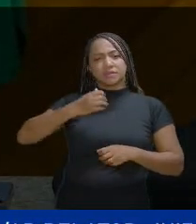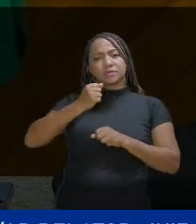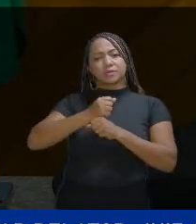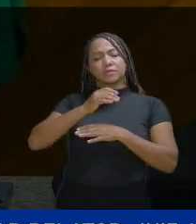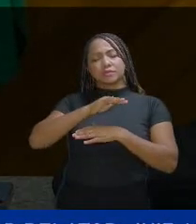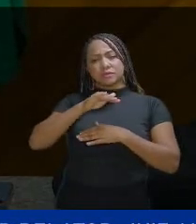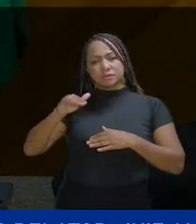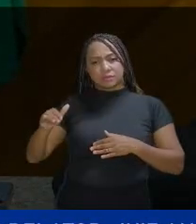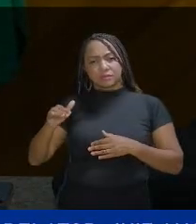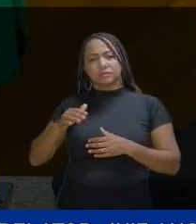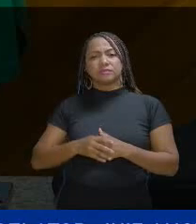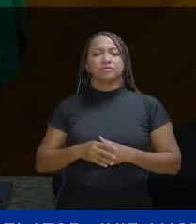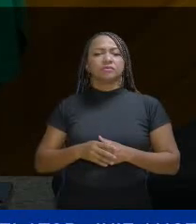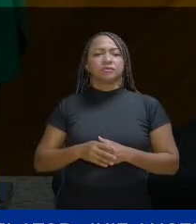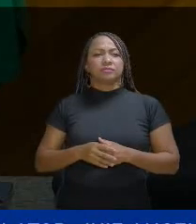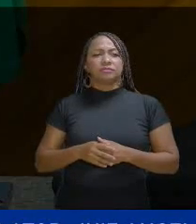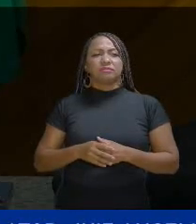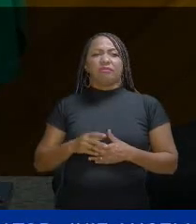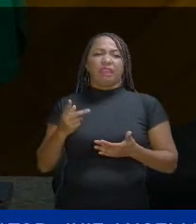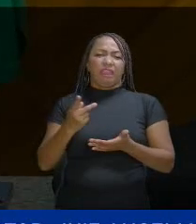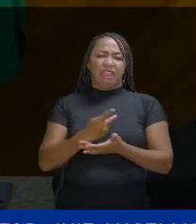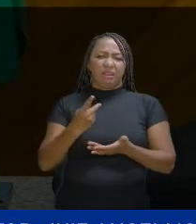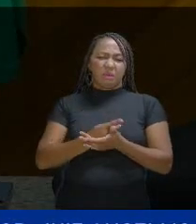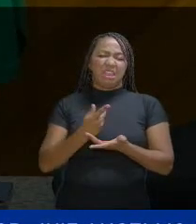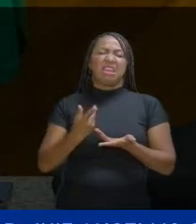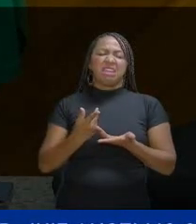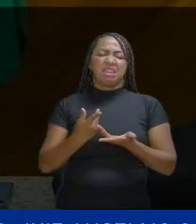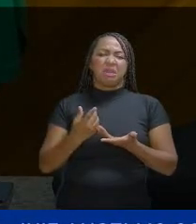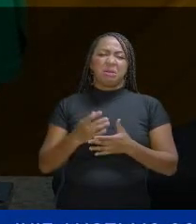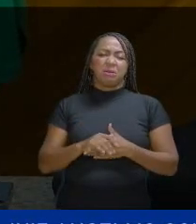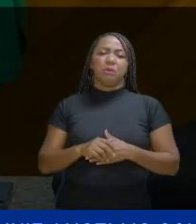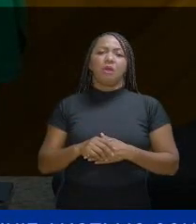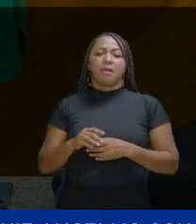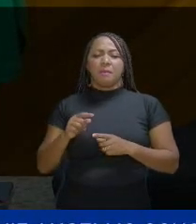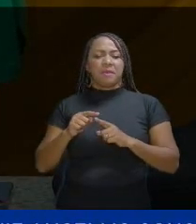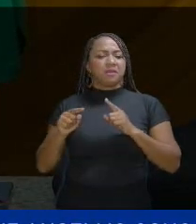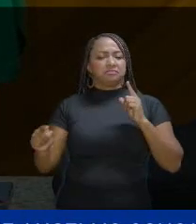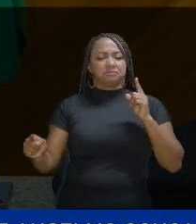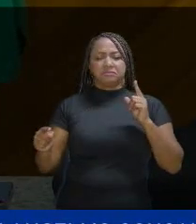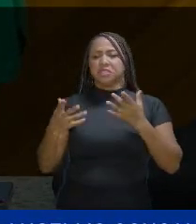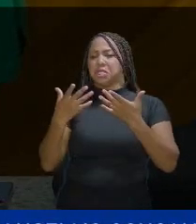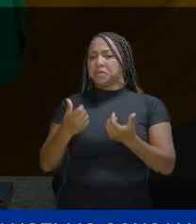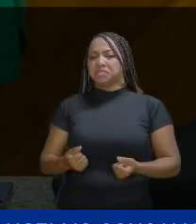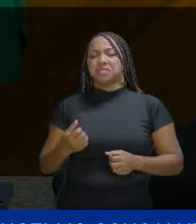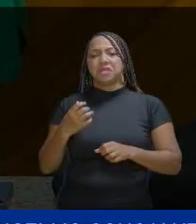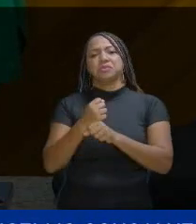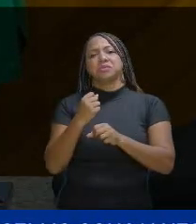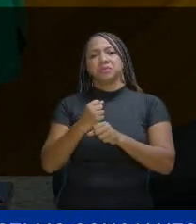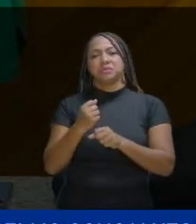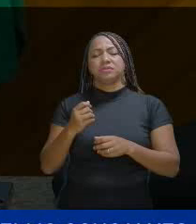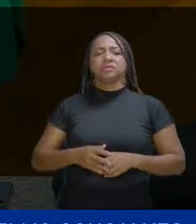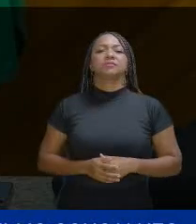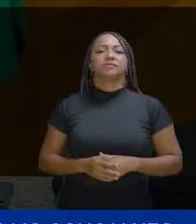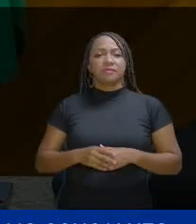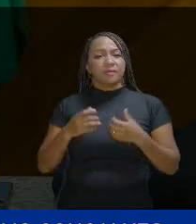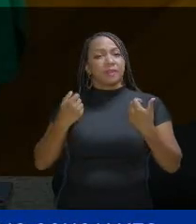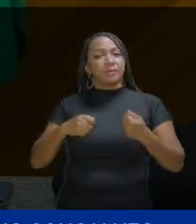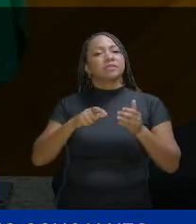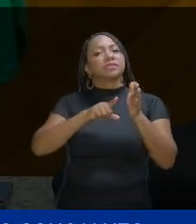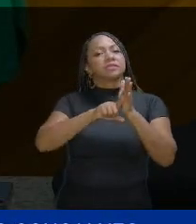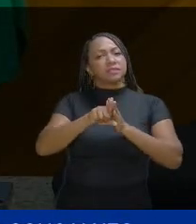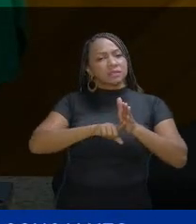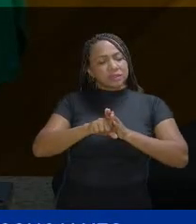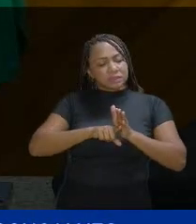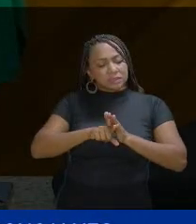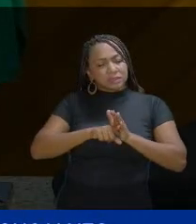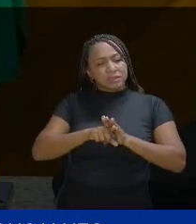parcial, não é considerado falha suficiente para a desaprovação das contas, devendo ser analisado